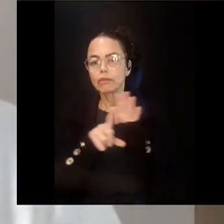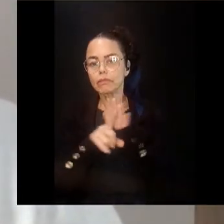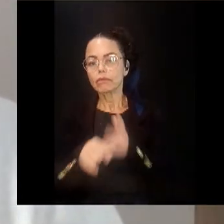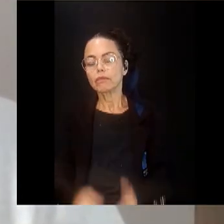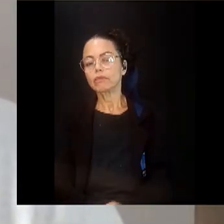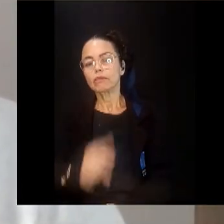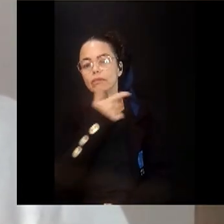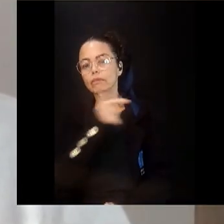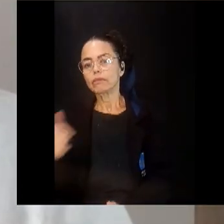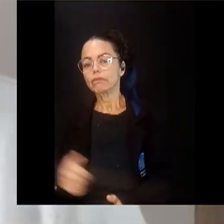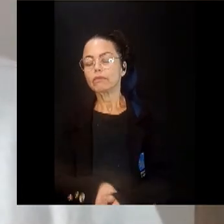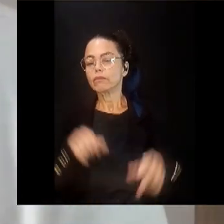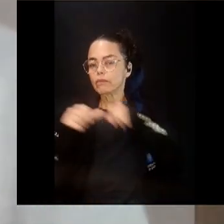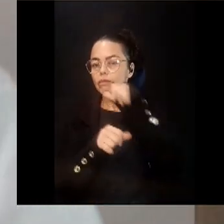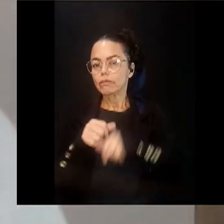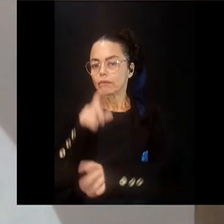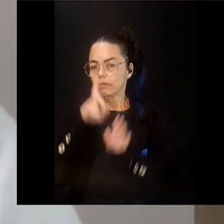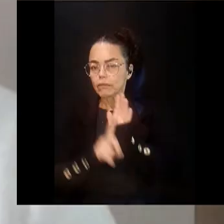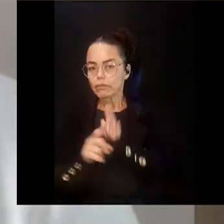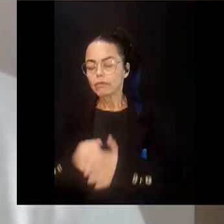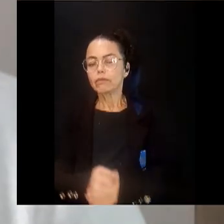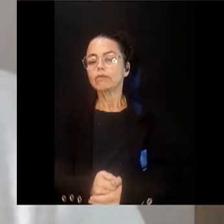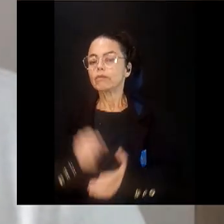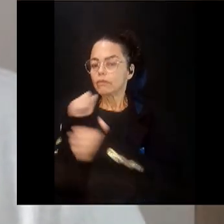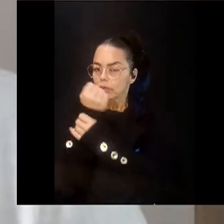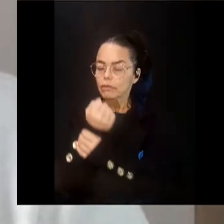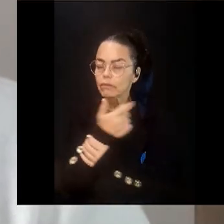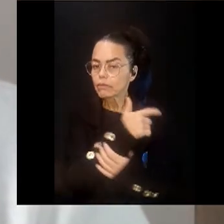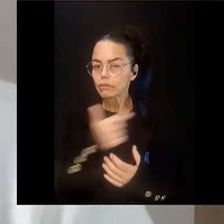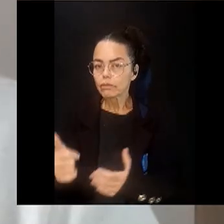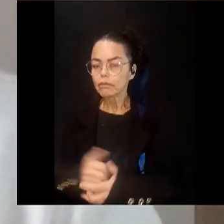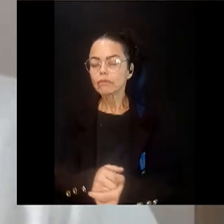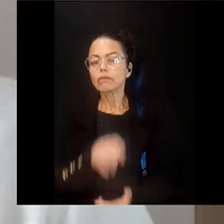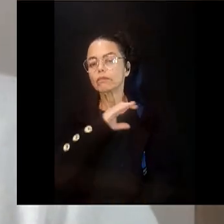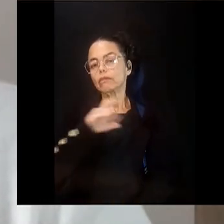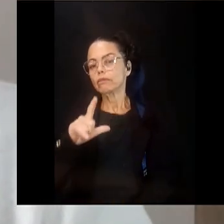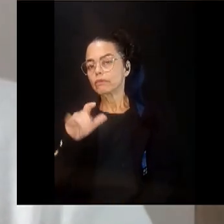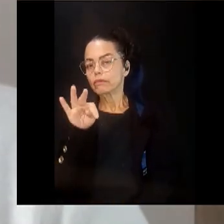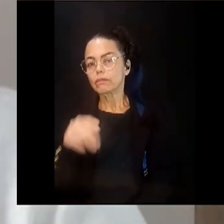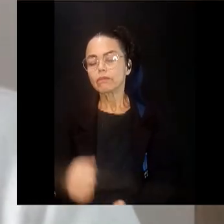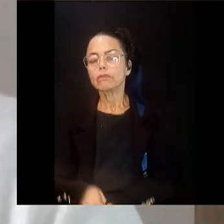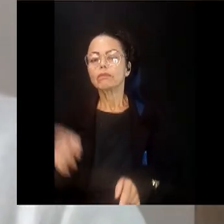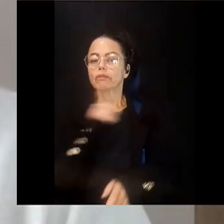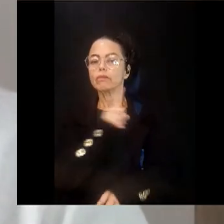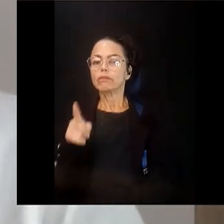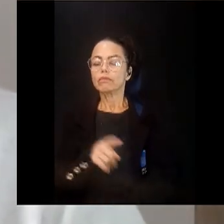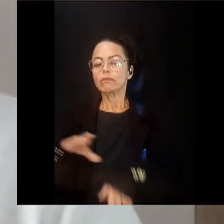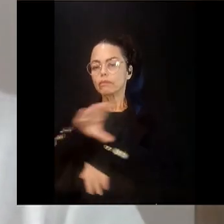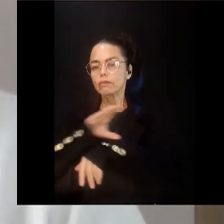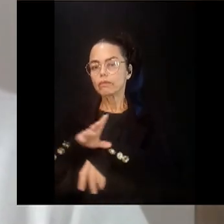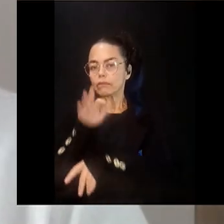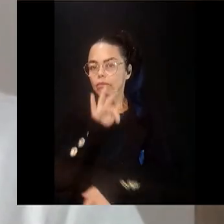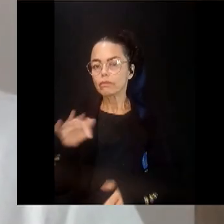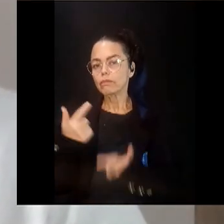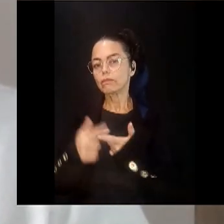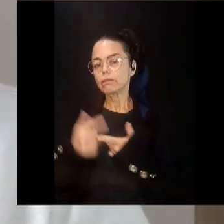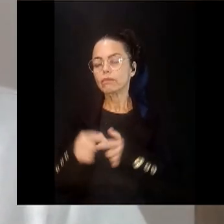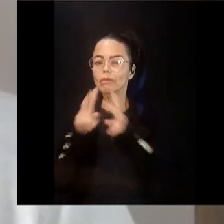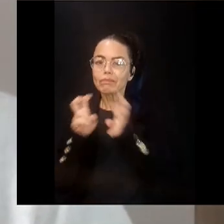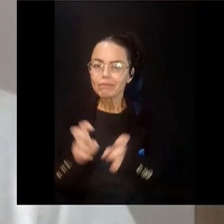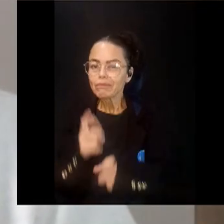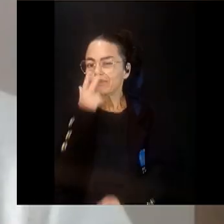alteração dos direitos ali garantidos, né? Nem pela CLT, e nem pela Constituição Federal, até porque o tema, ele